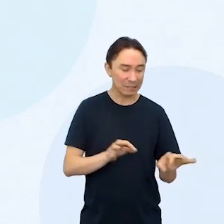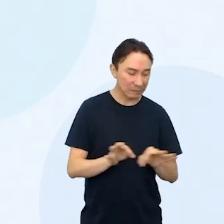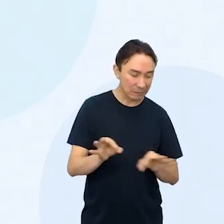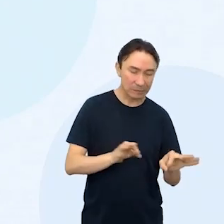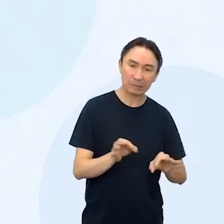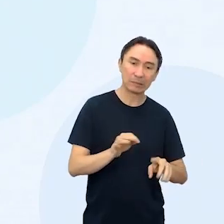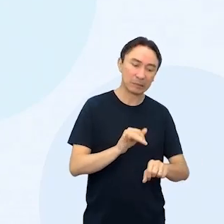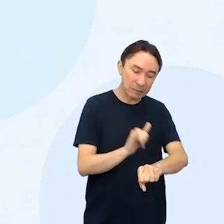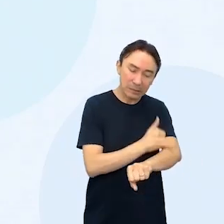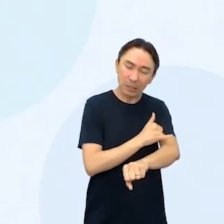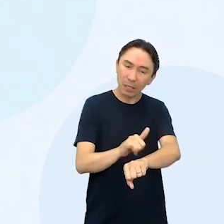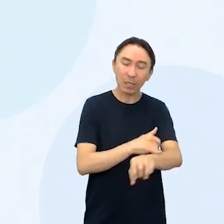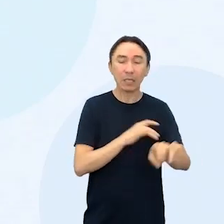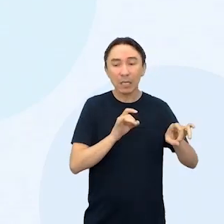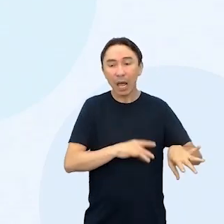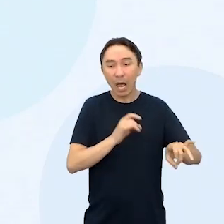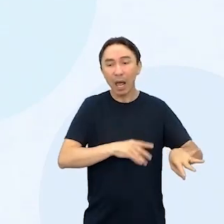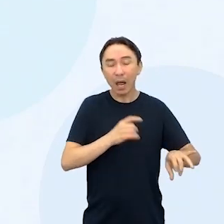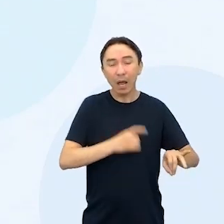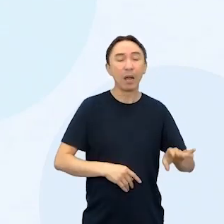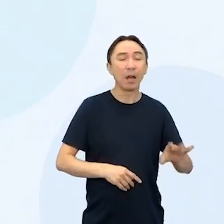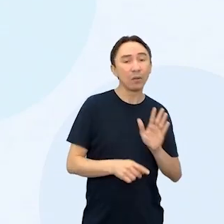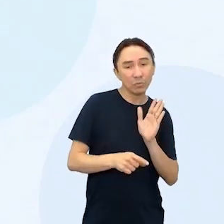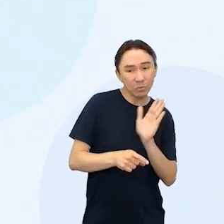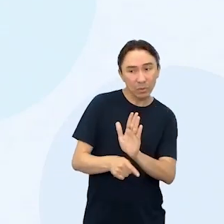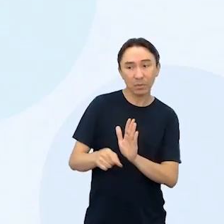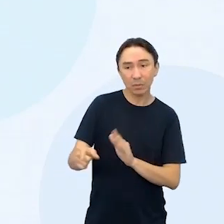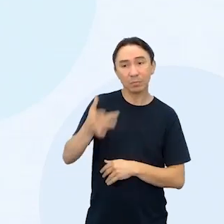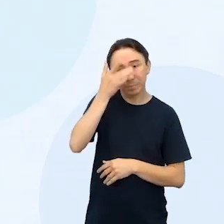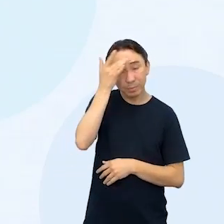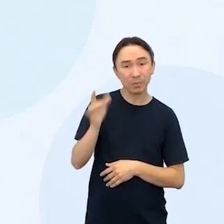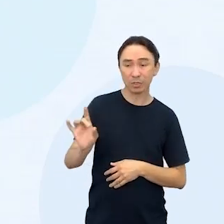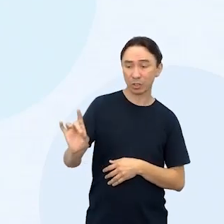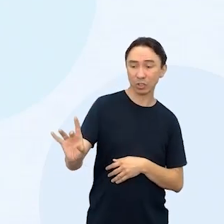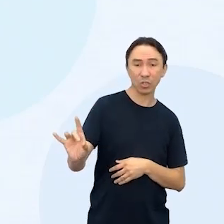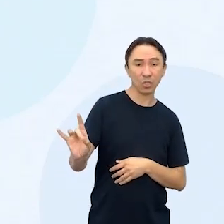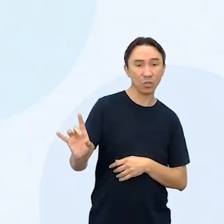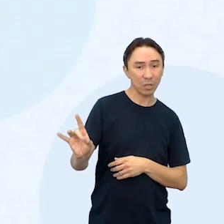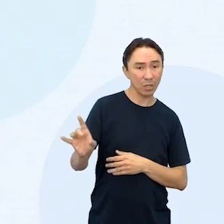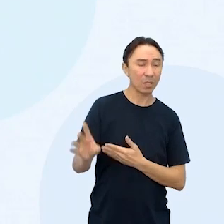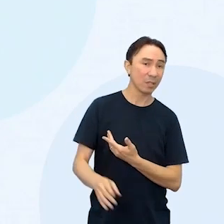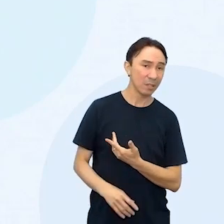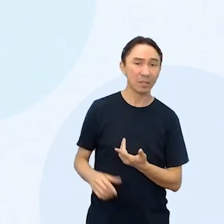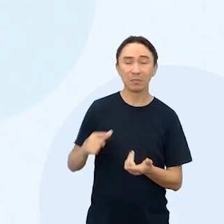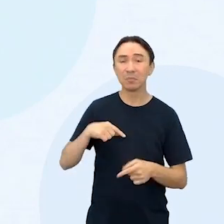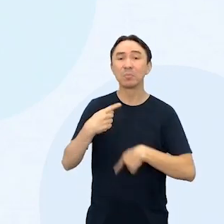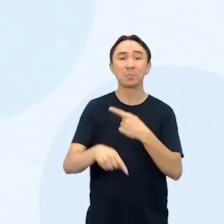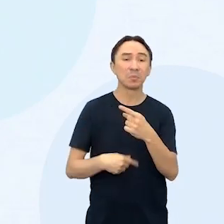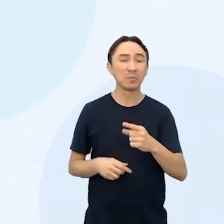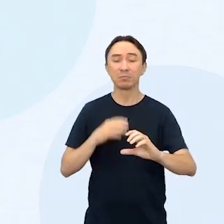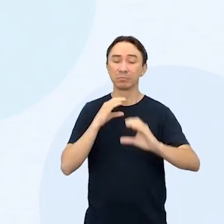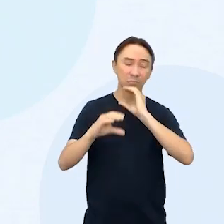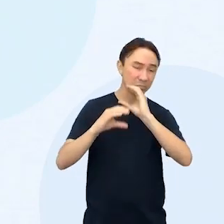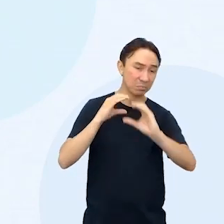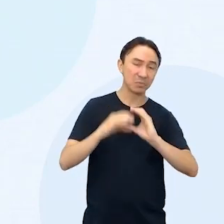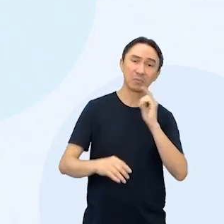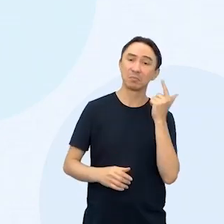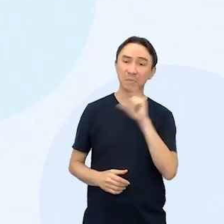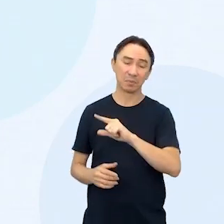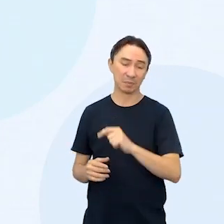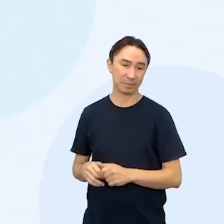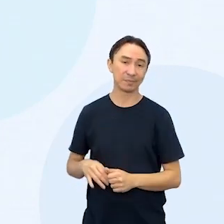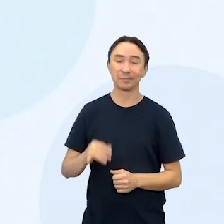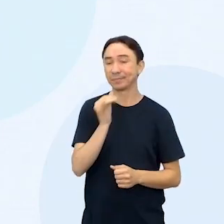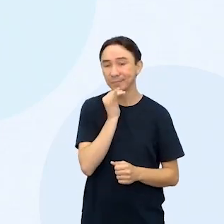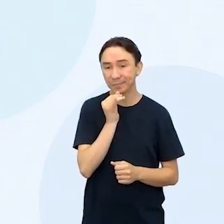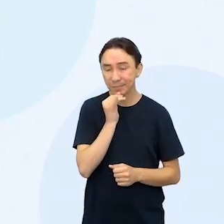para que o sujeito tenha competência e autonomia em suas situações de comunicação, tais como iniciar